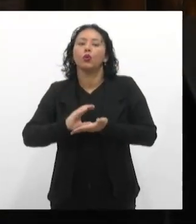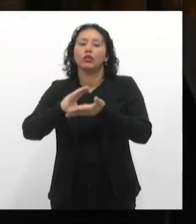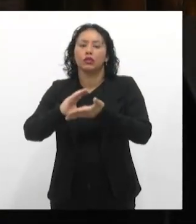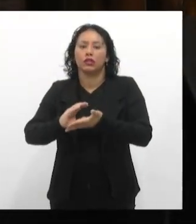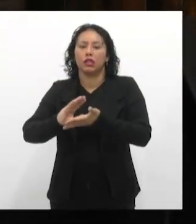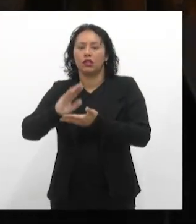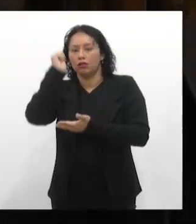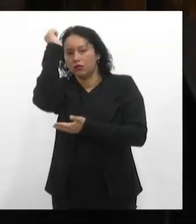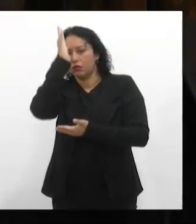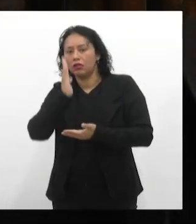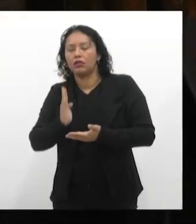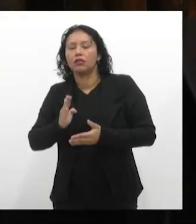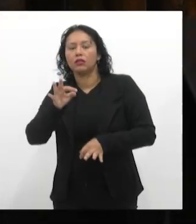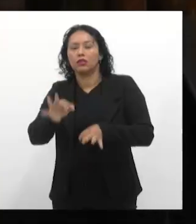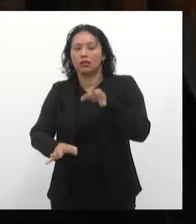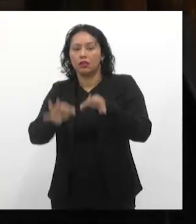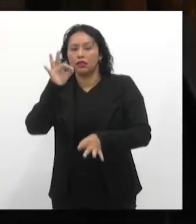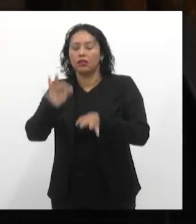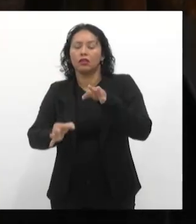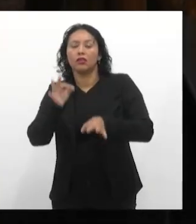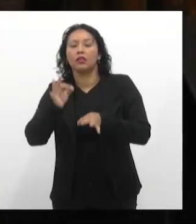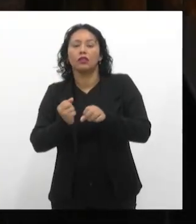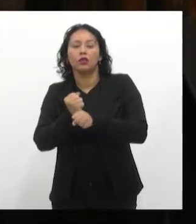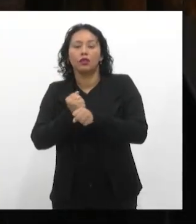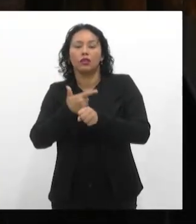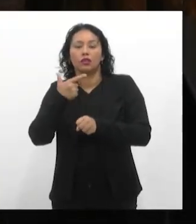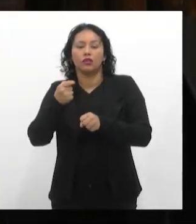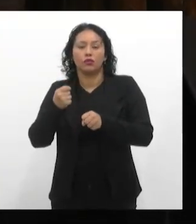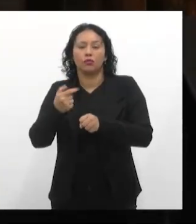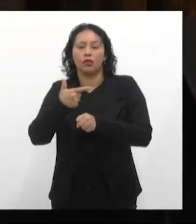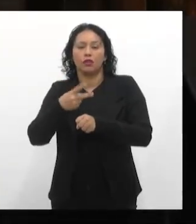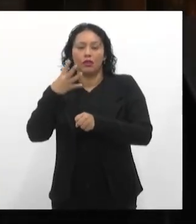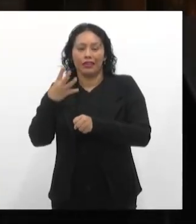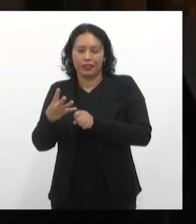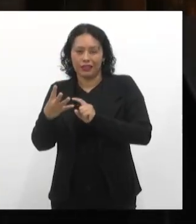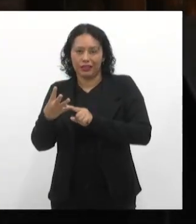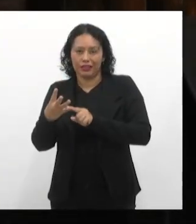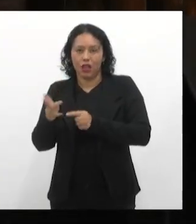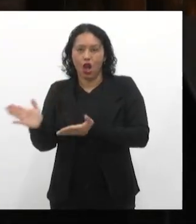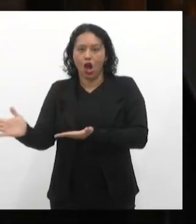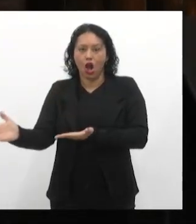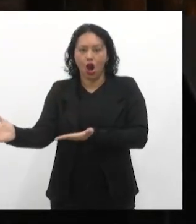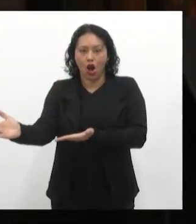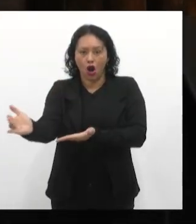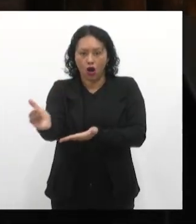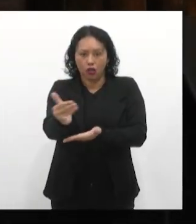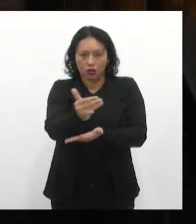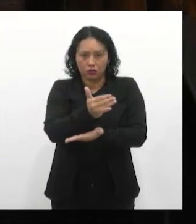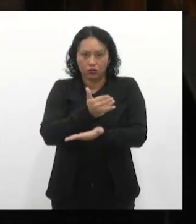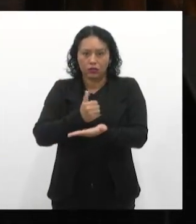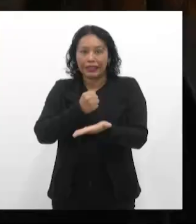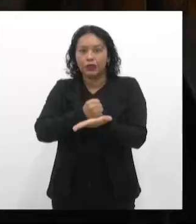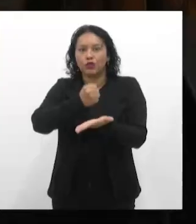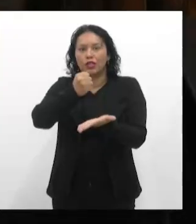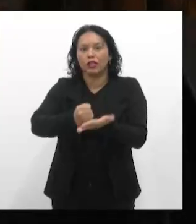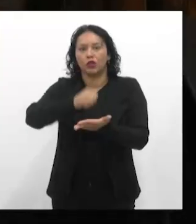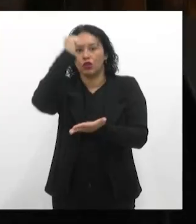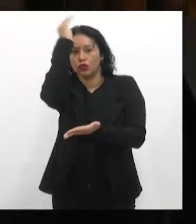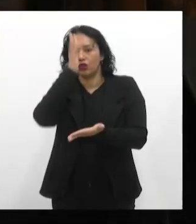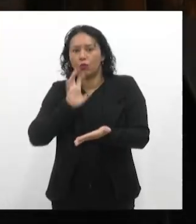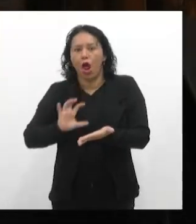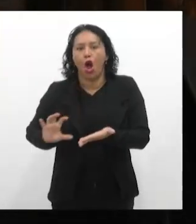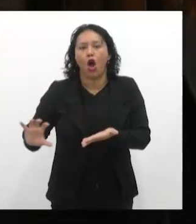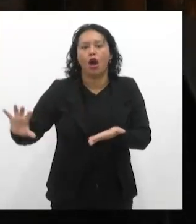Justiça informam que só no ano de 2024 a arrecadação dos cartórios